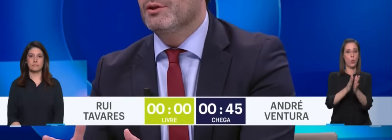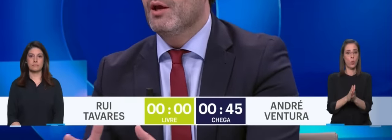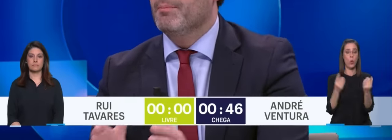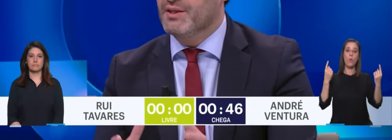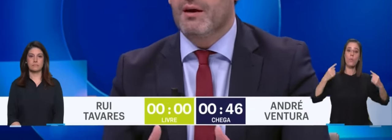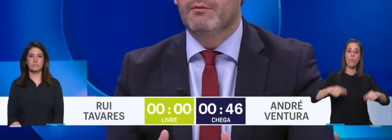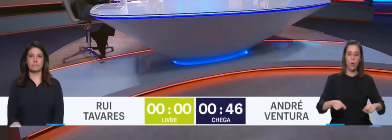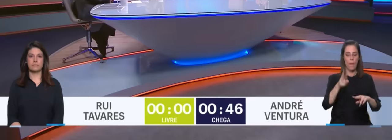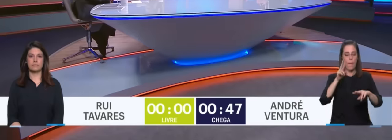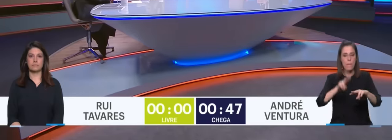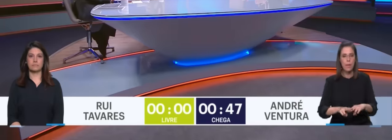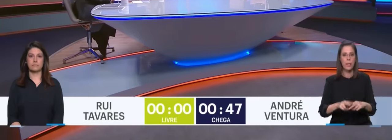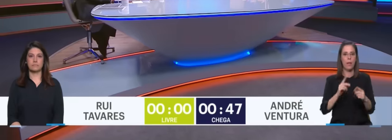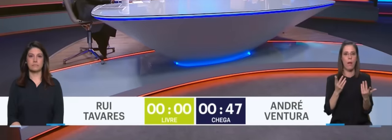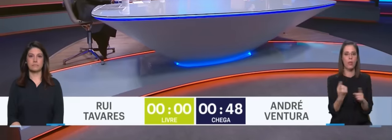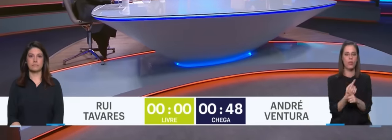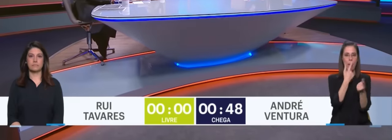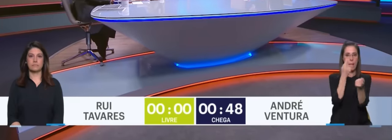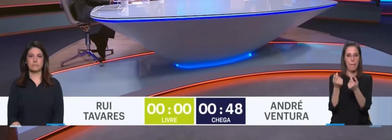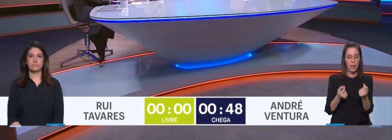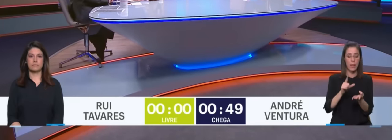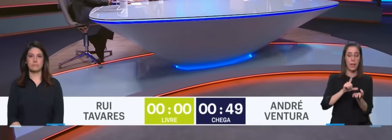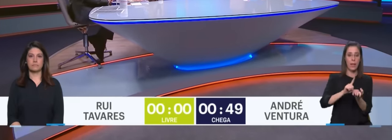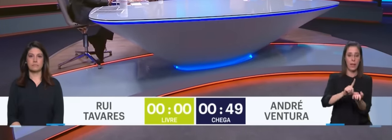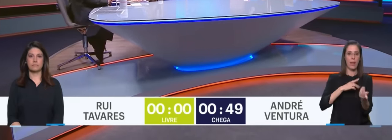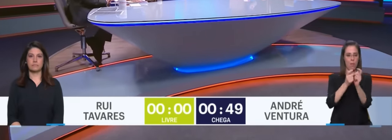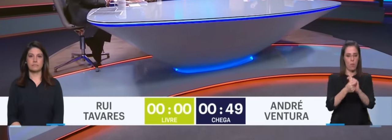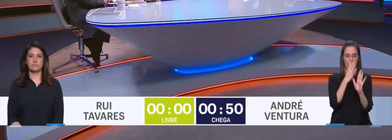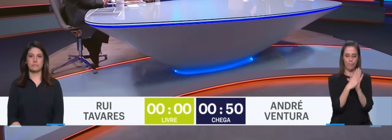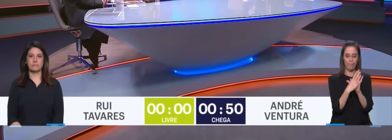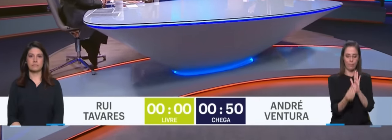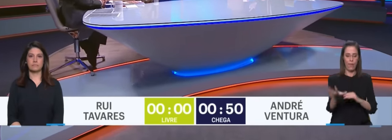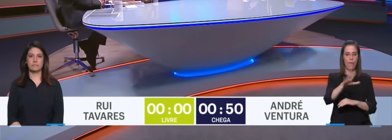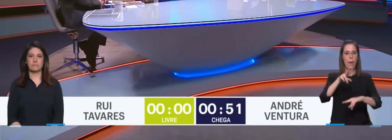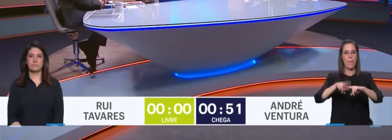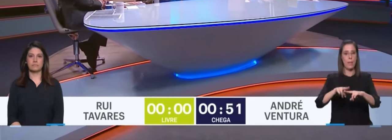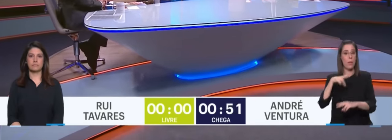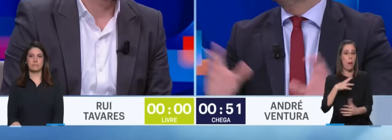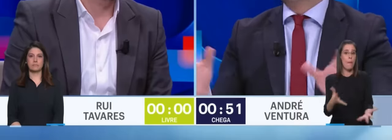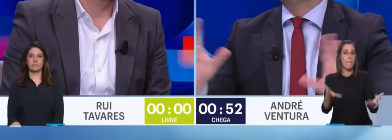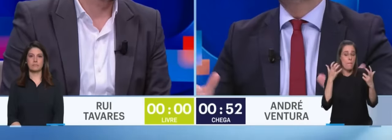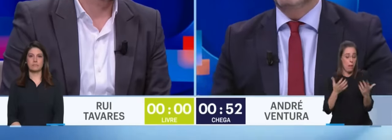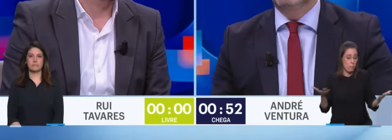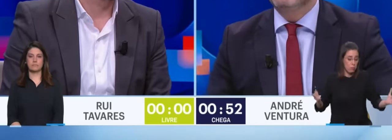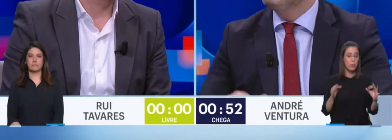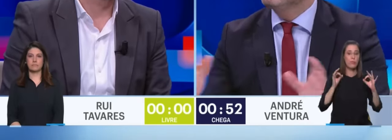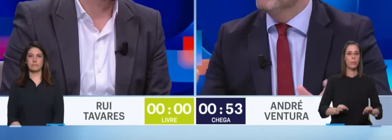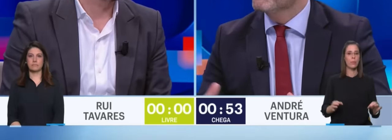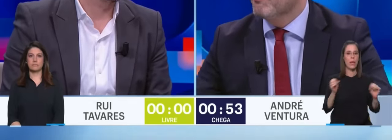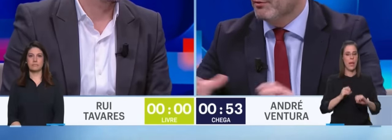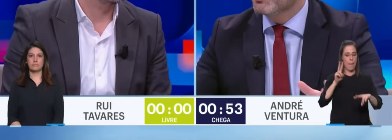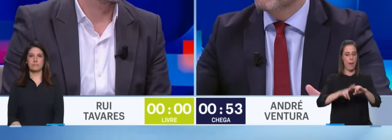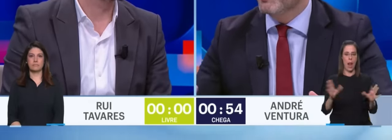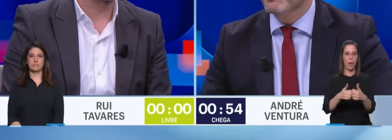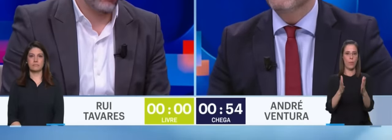apenas prisão e e coisas parecidas o livre até diz que quer mudar o paradigma prisional em Portugal ou seja no fundo é ninguém fica na